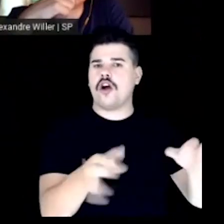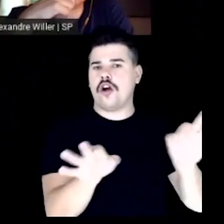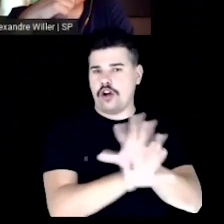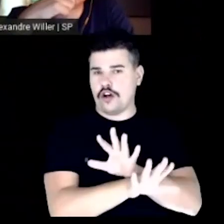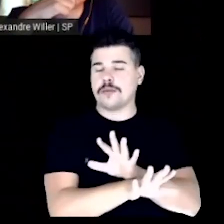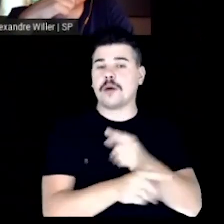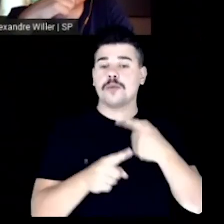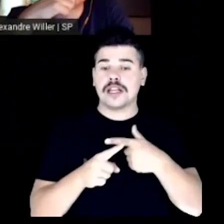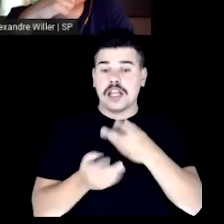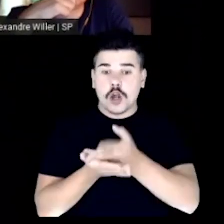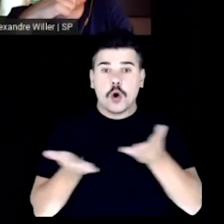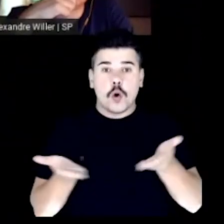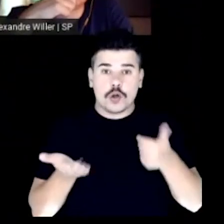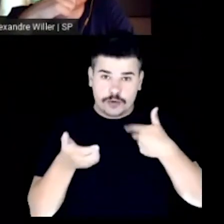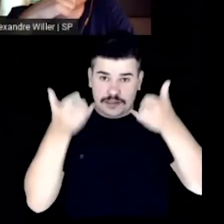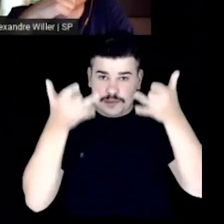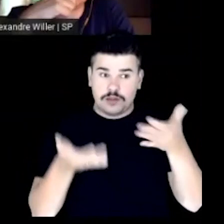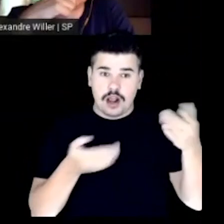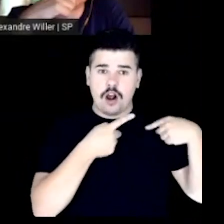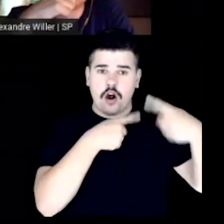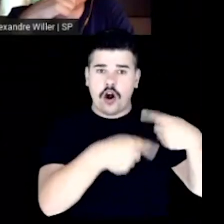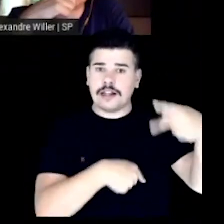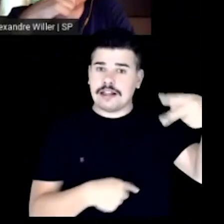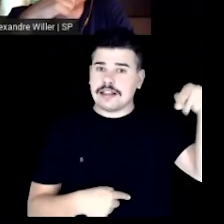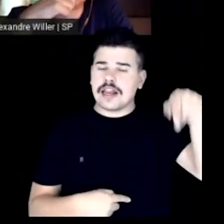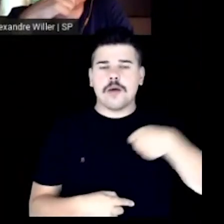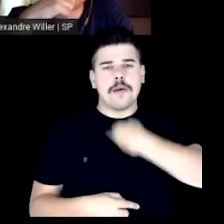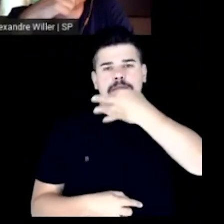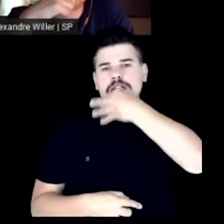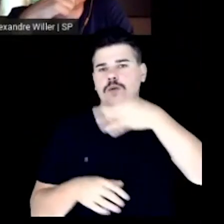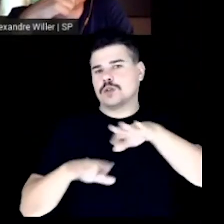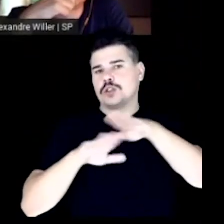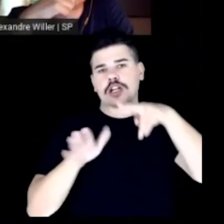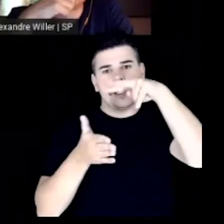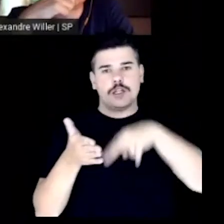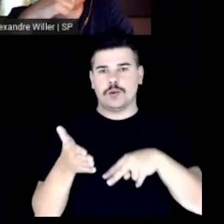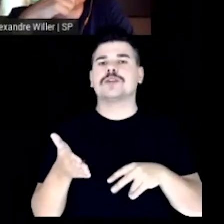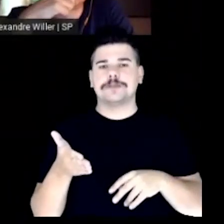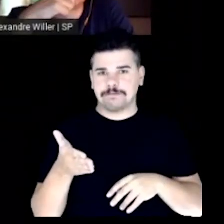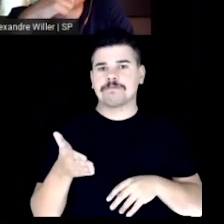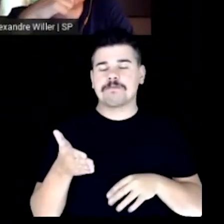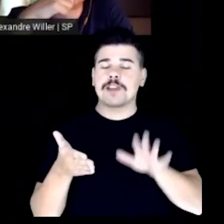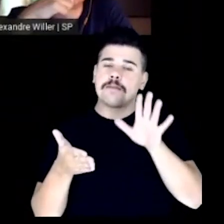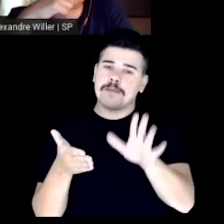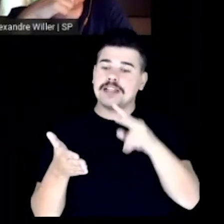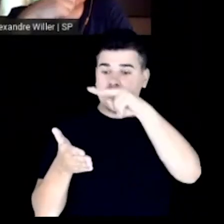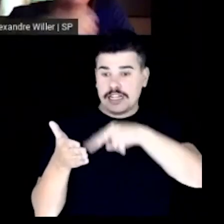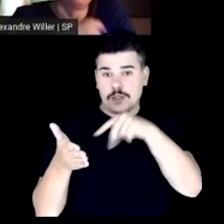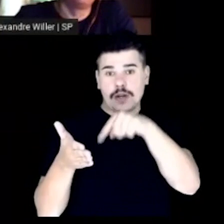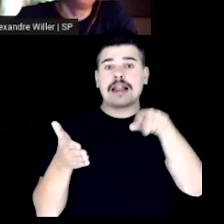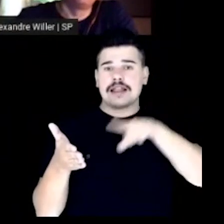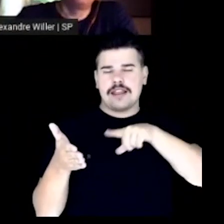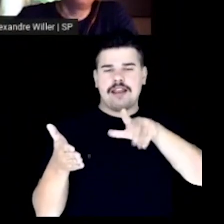ordem cronológica. Hoje eu digo que a ordem que eles estão lá é só uma sugestão de leitura,